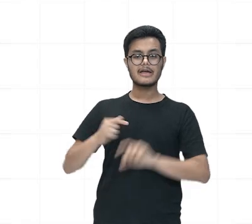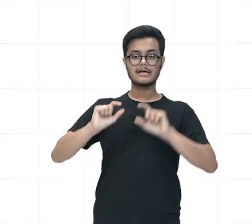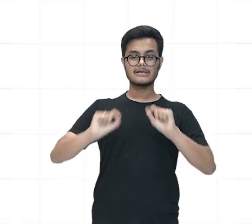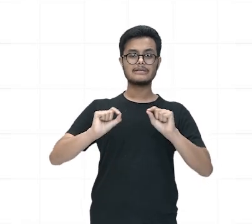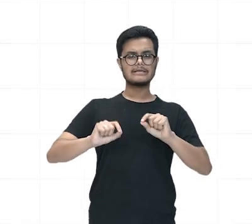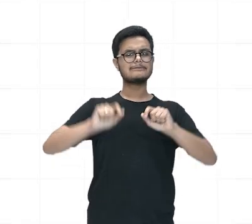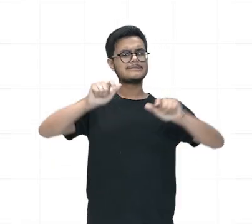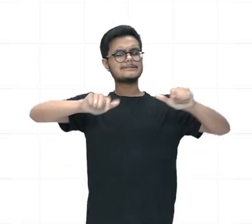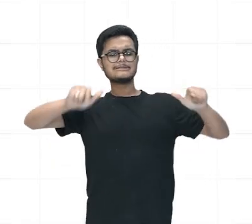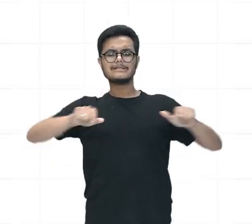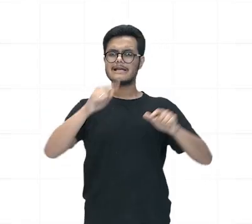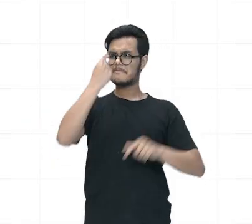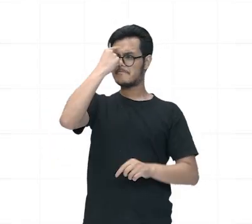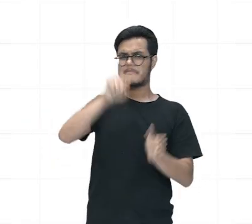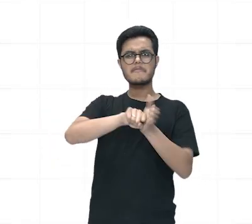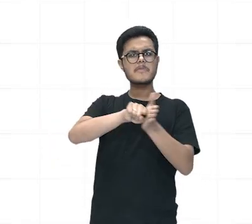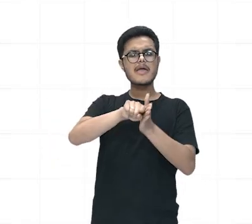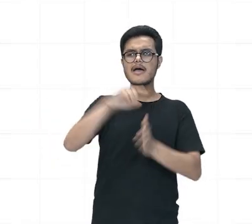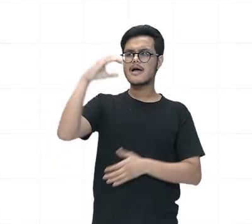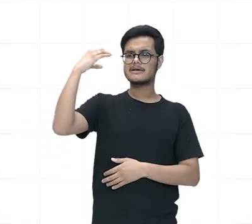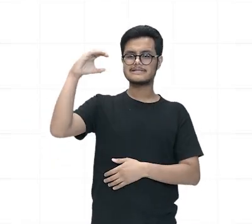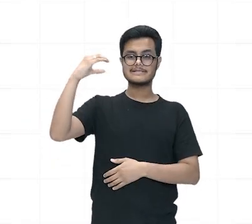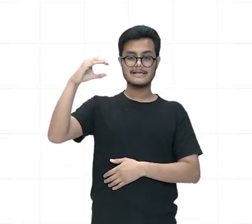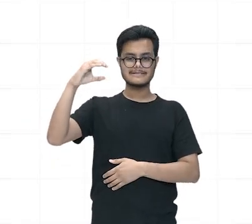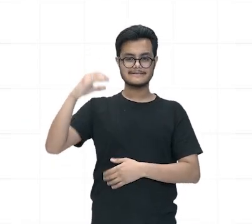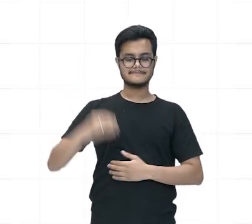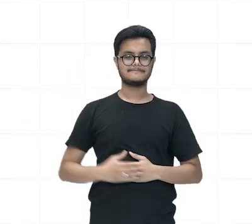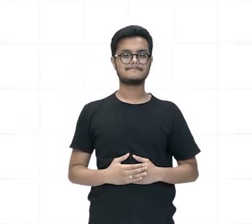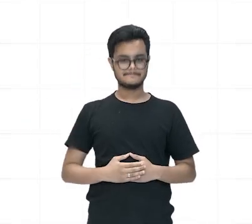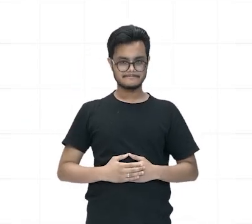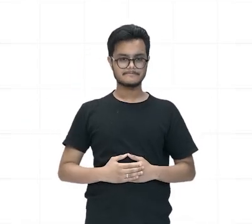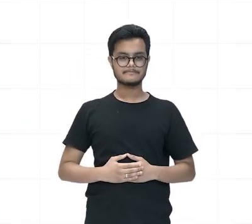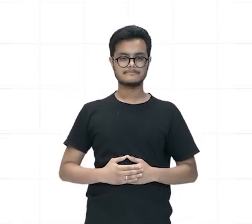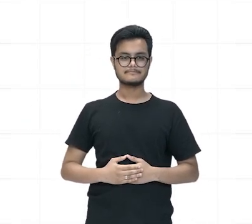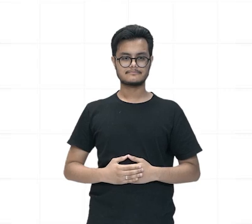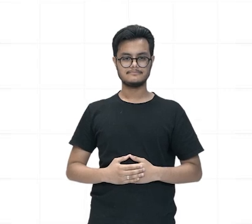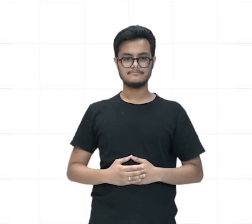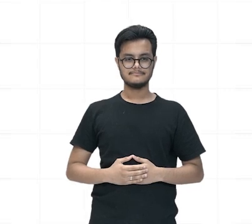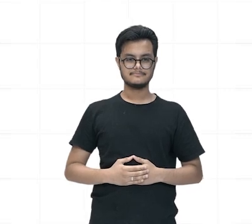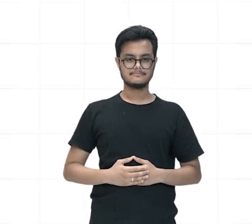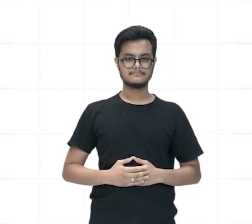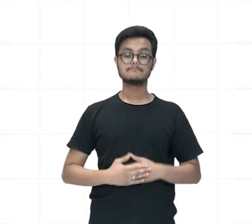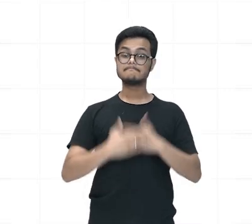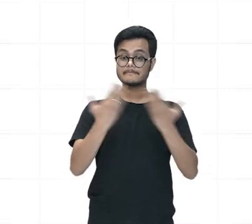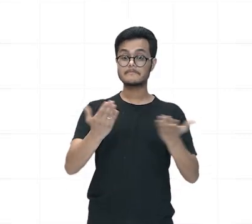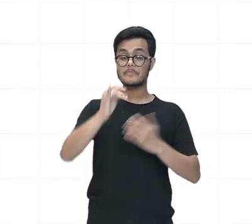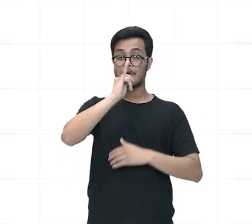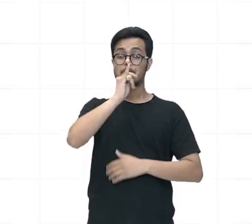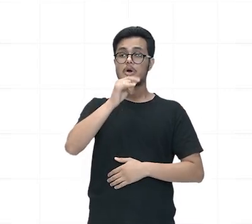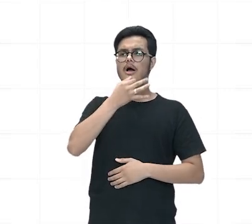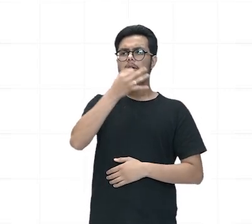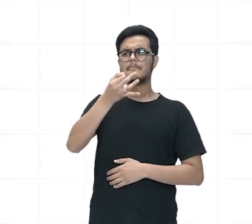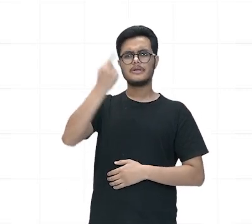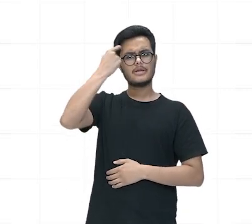a várias teorias da ciência moderna. Até